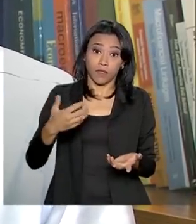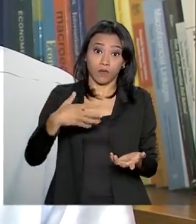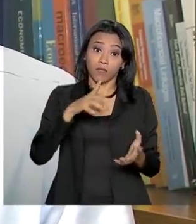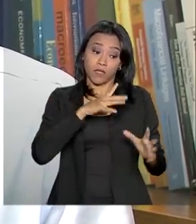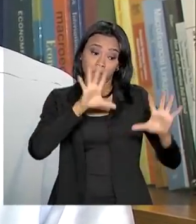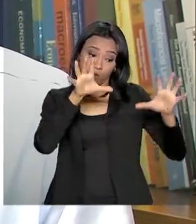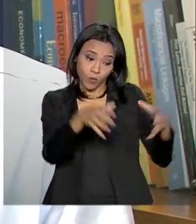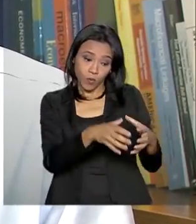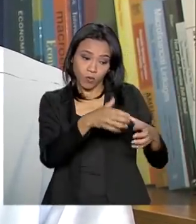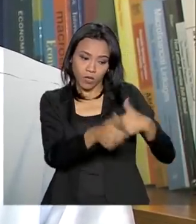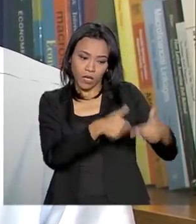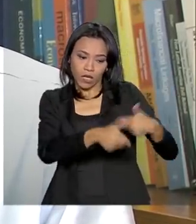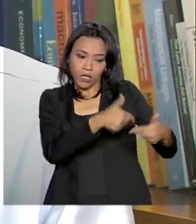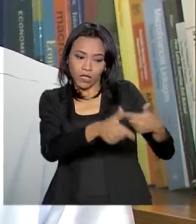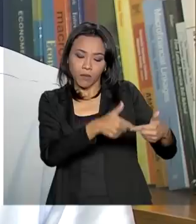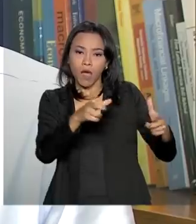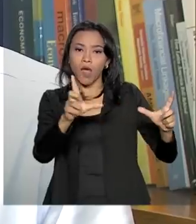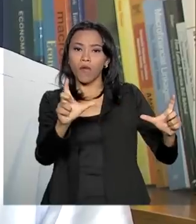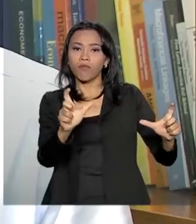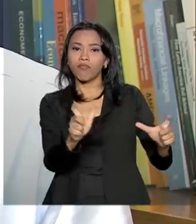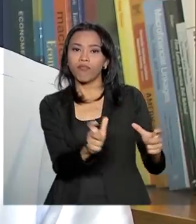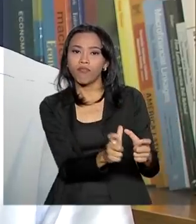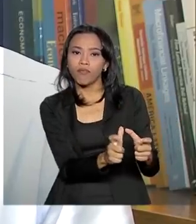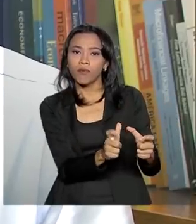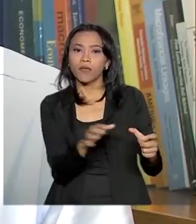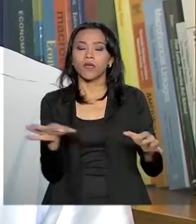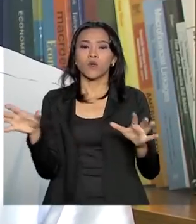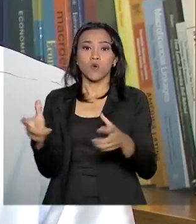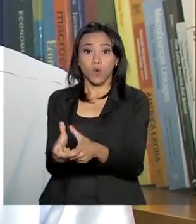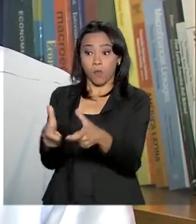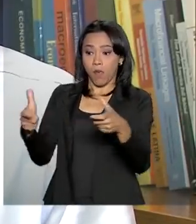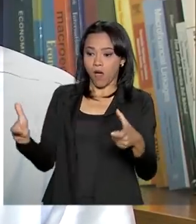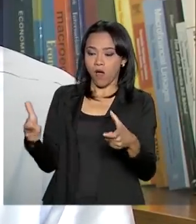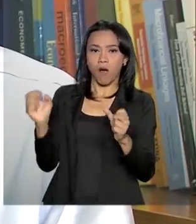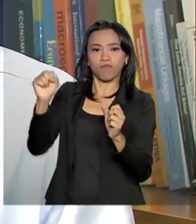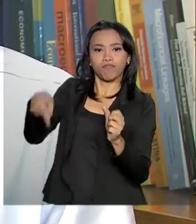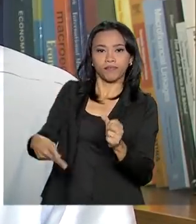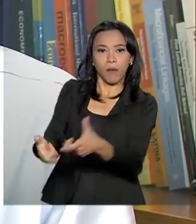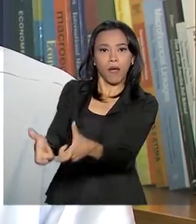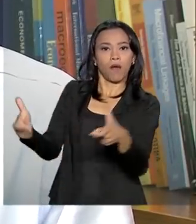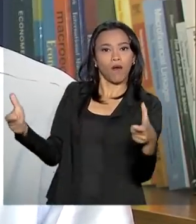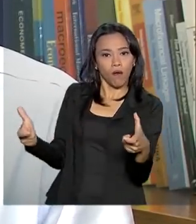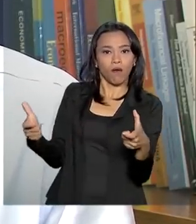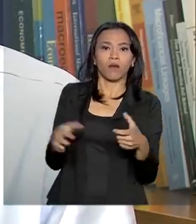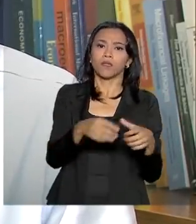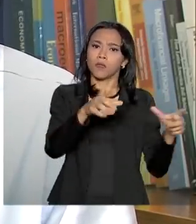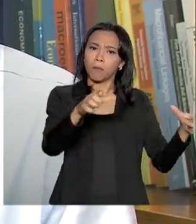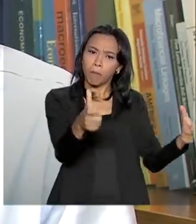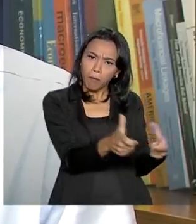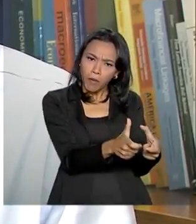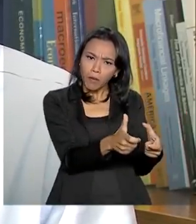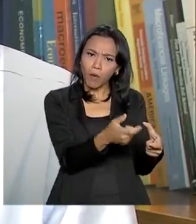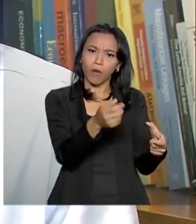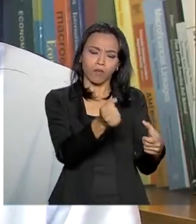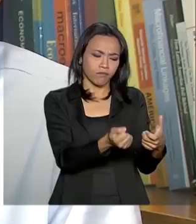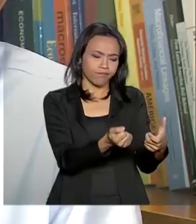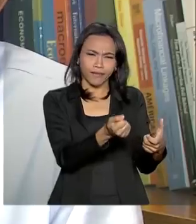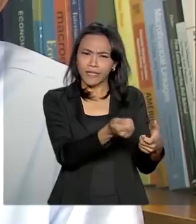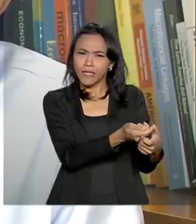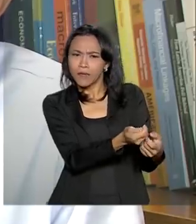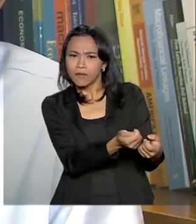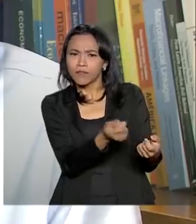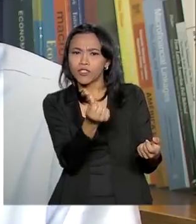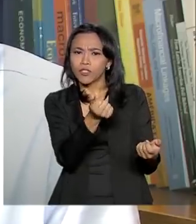ativa cada vez mais é menor em relação à idade inativa, ou seja, cada vez mais seremos menos contribuintes e